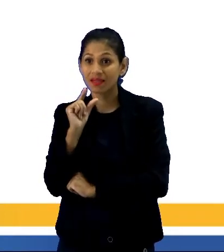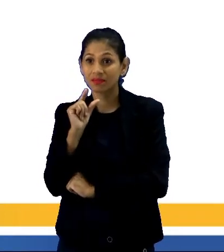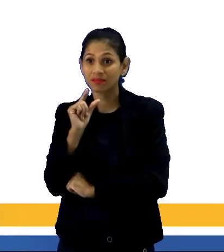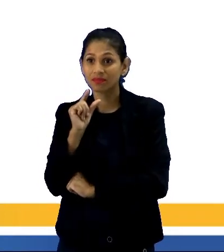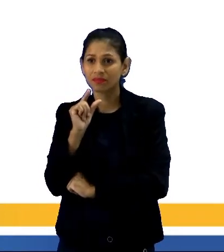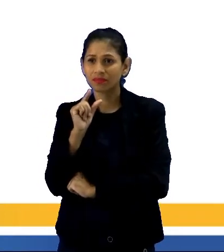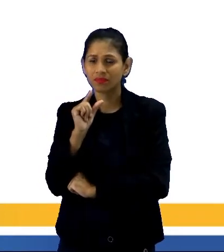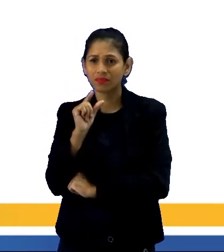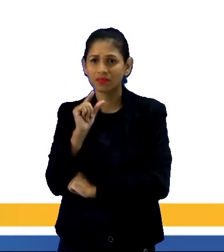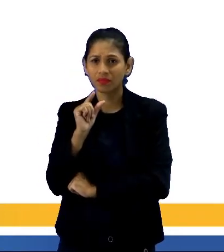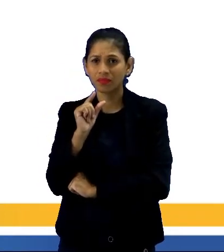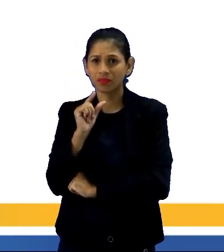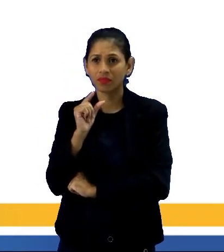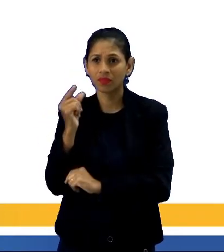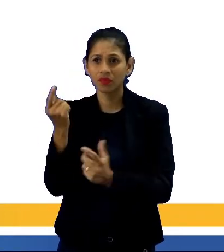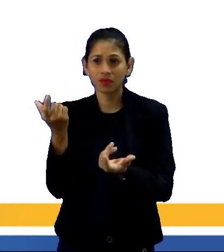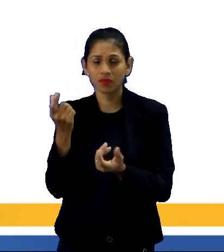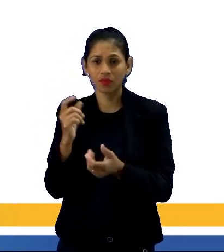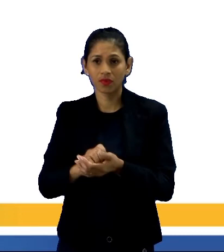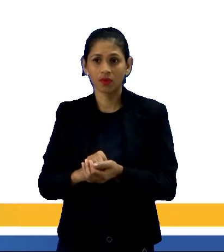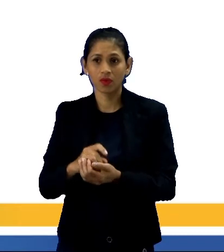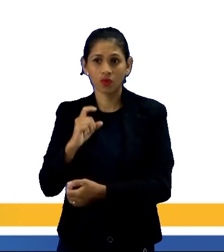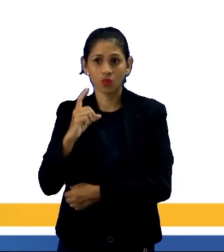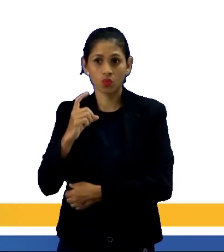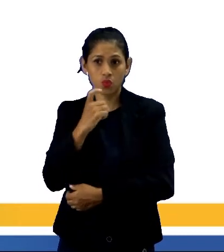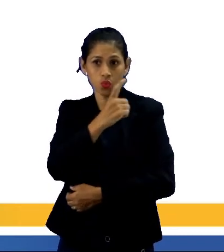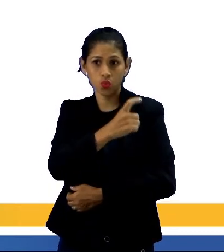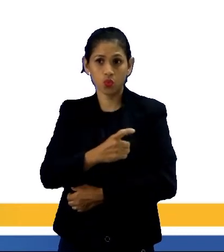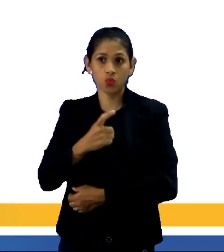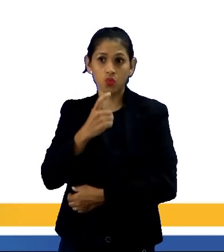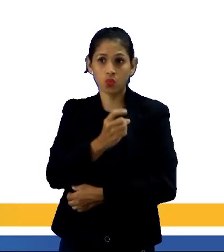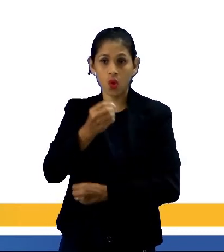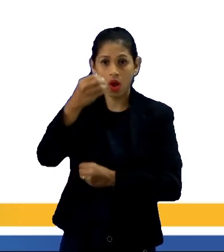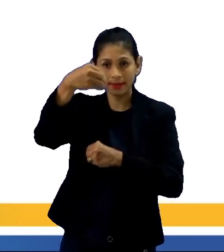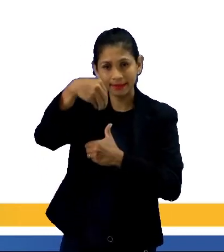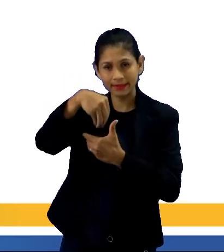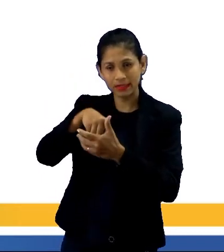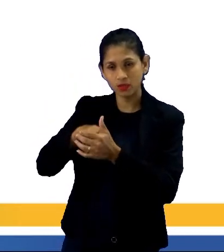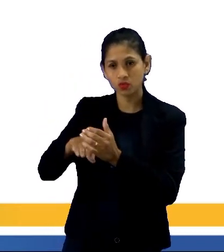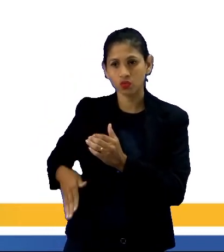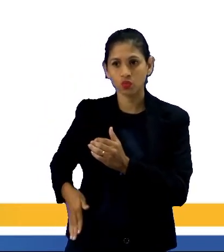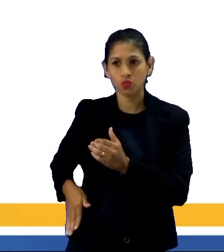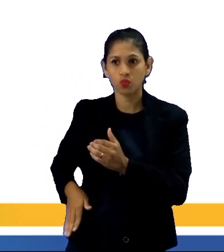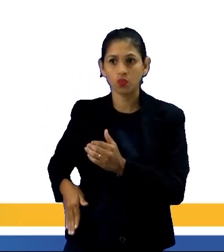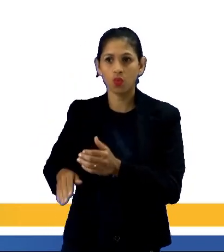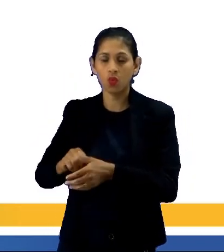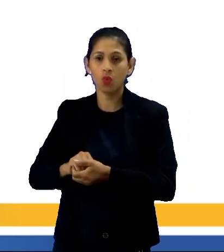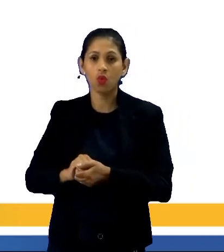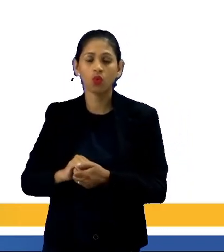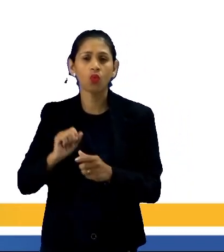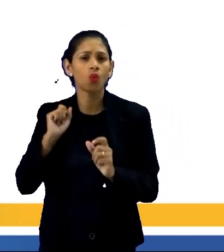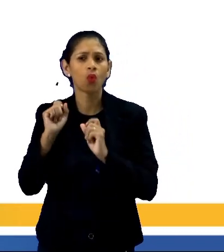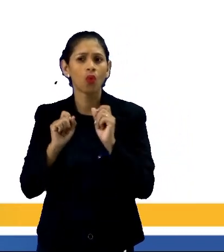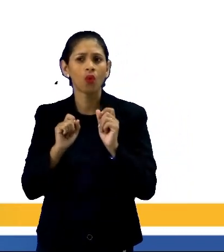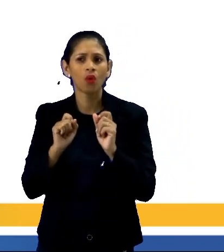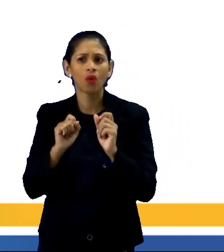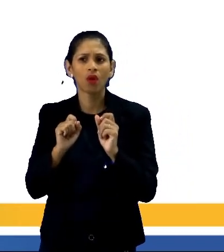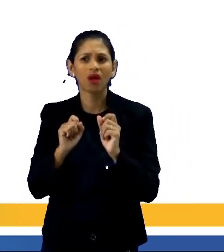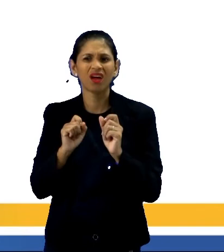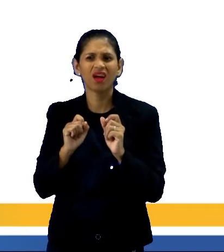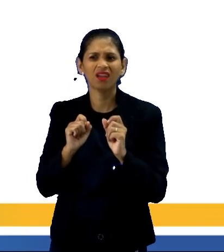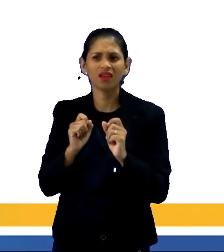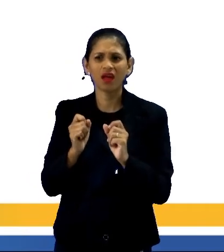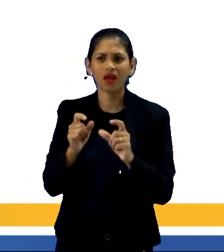seu bolso. Cadê a ambiguidade aí? Quem é que consegue identificar? Cadê o duplo sentido? Cadê a expressão que trouxe o duplo